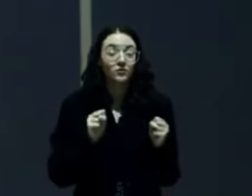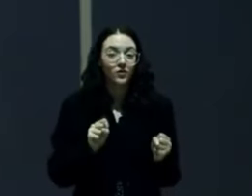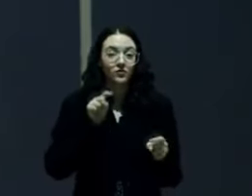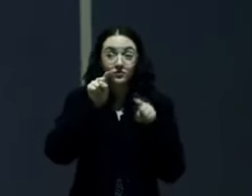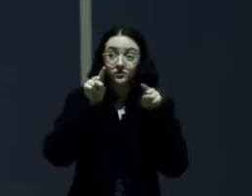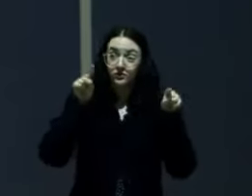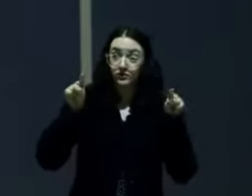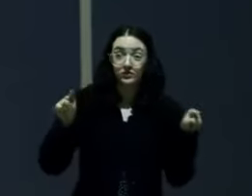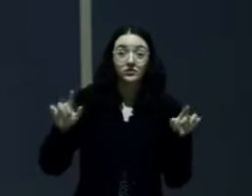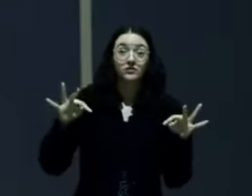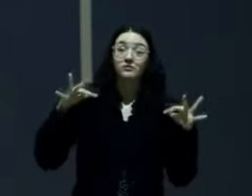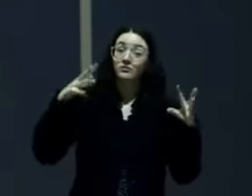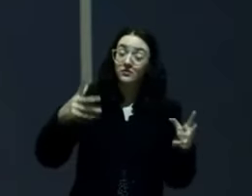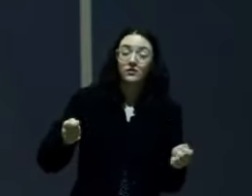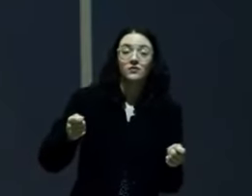tua.